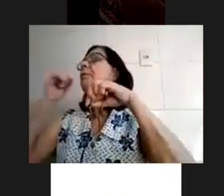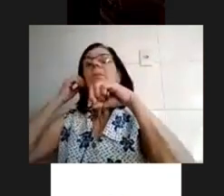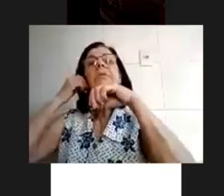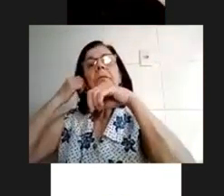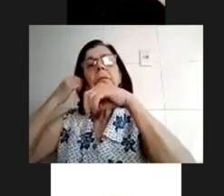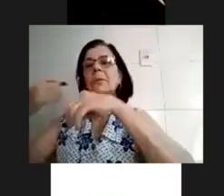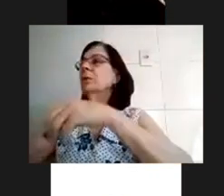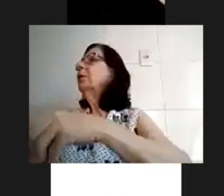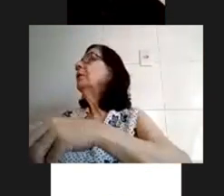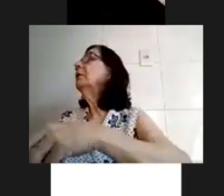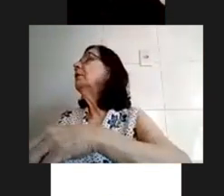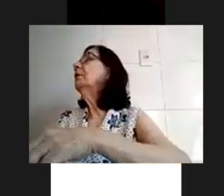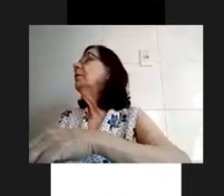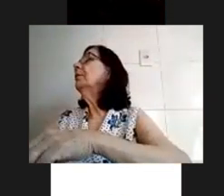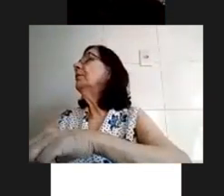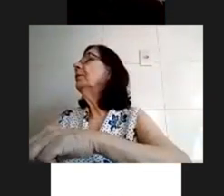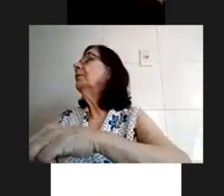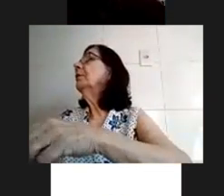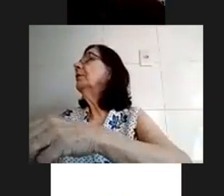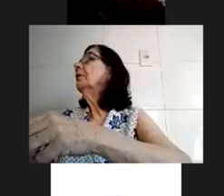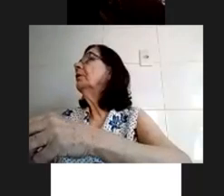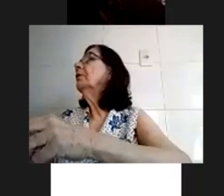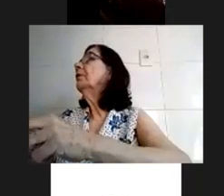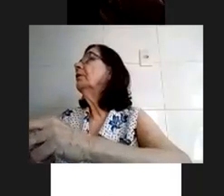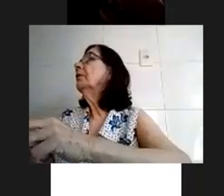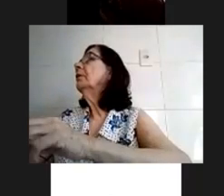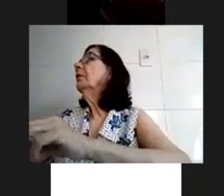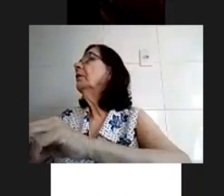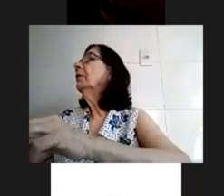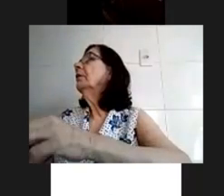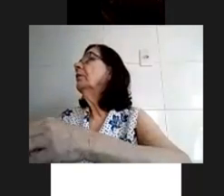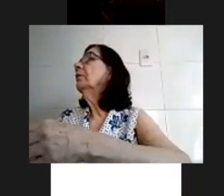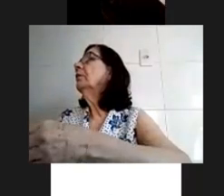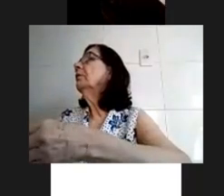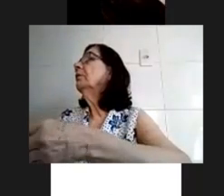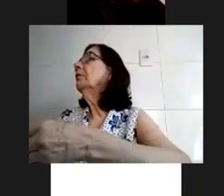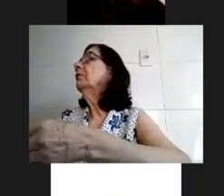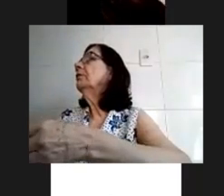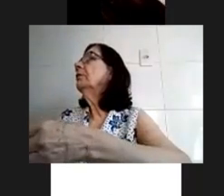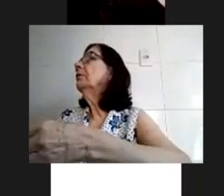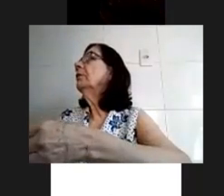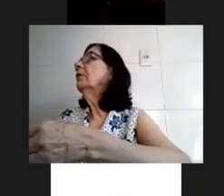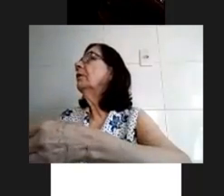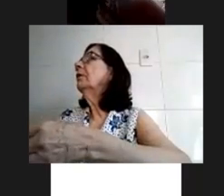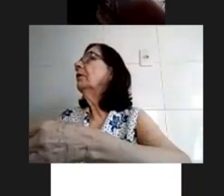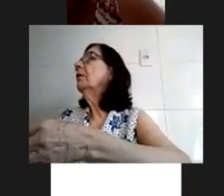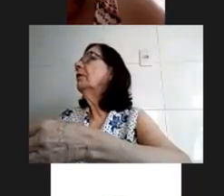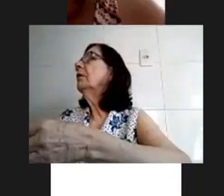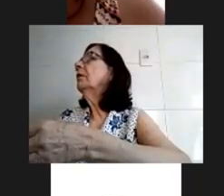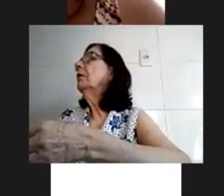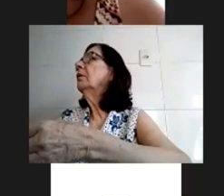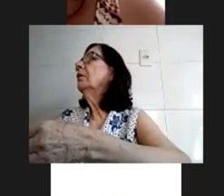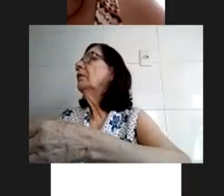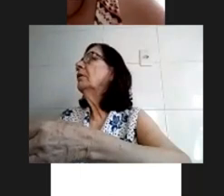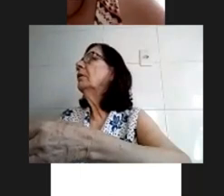te dá tudo em milhões de vezes mais, porque você merece, viu? Obrigado. Ficamos